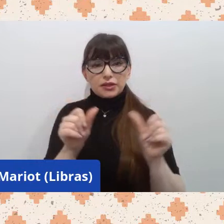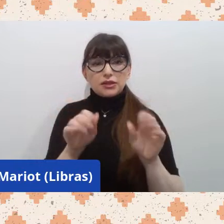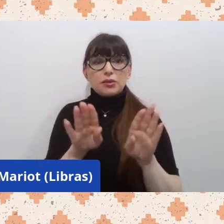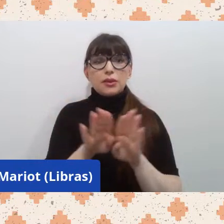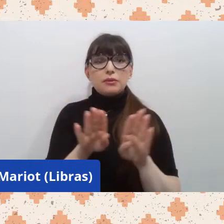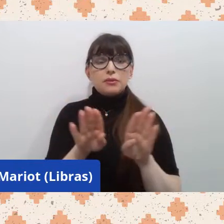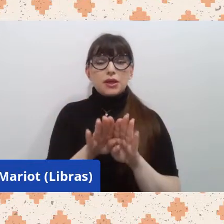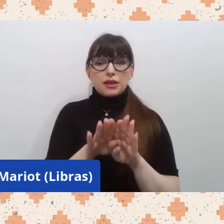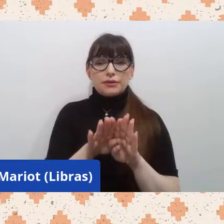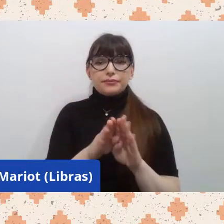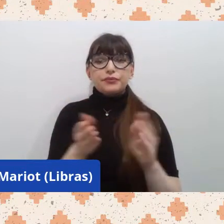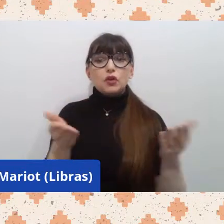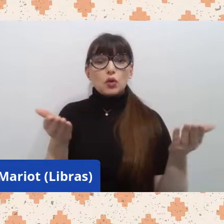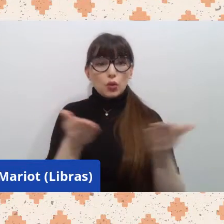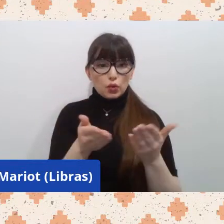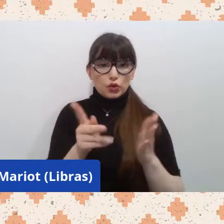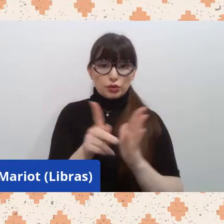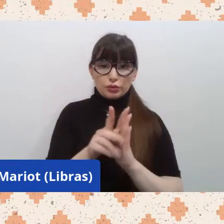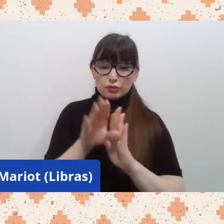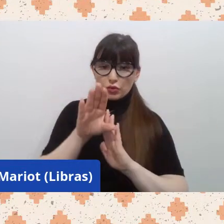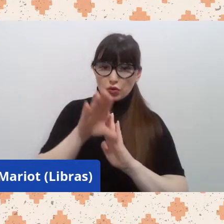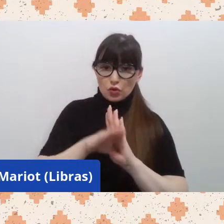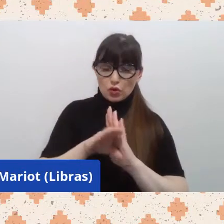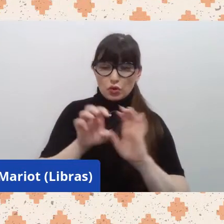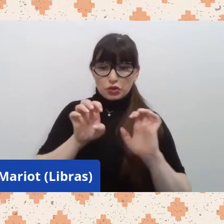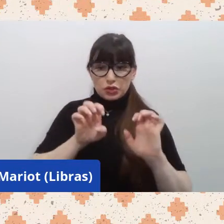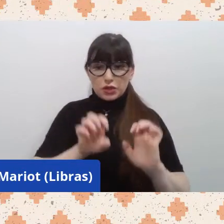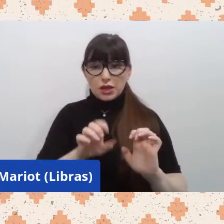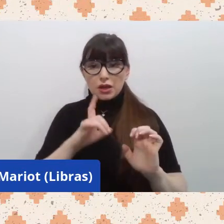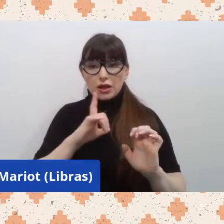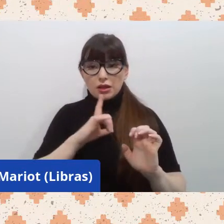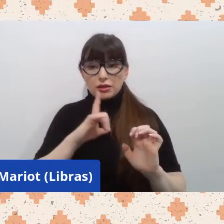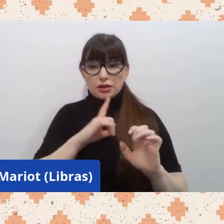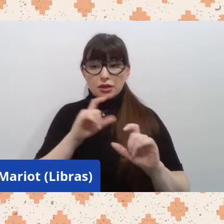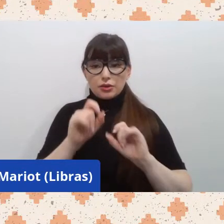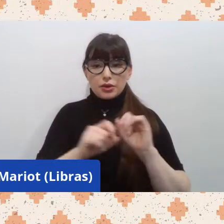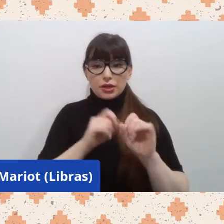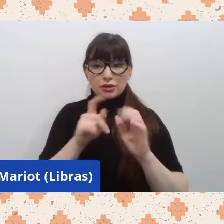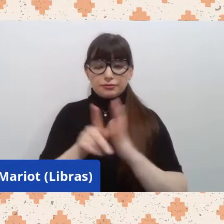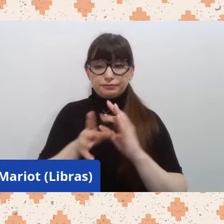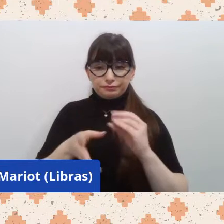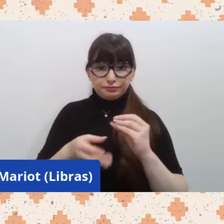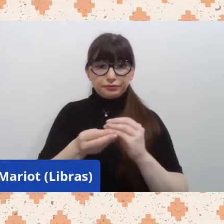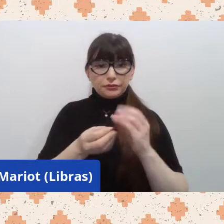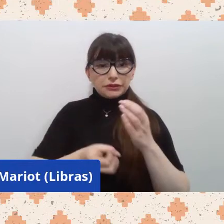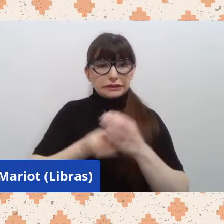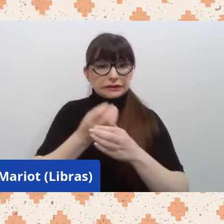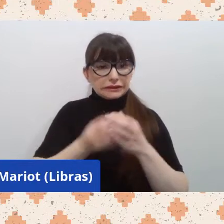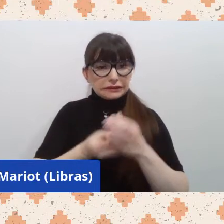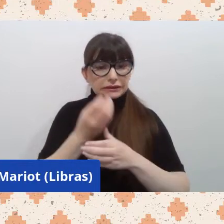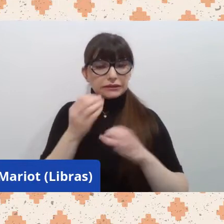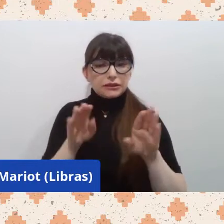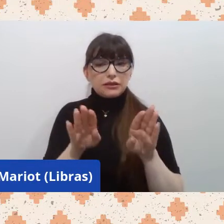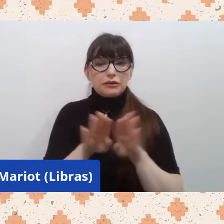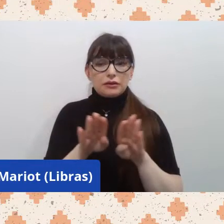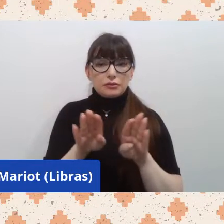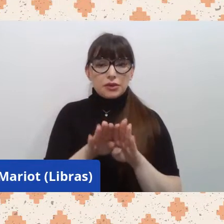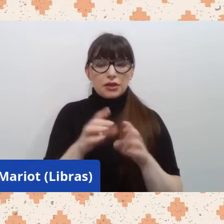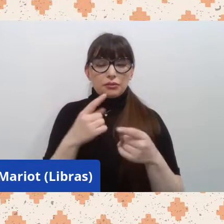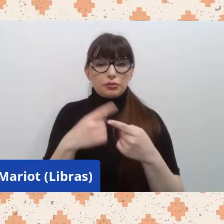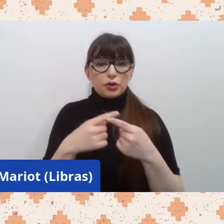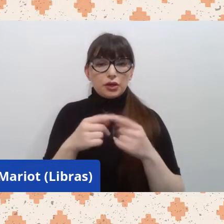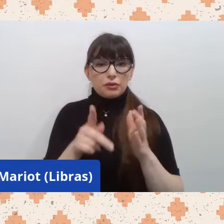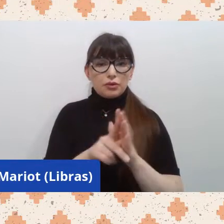código de ética pressupõe o acompanhamento do cumprimento e a criação de instâncias para a análise